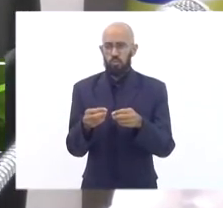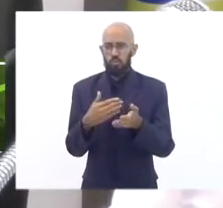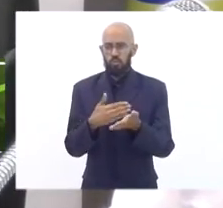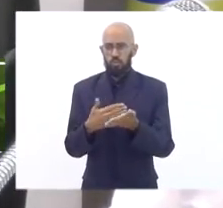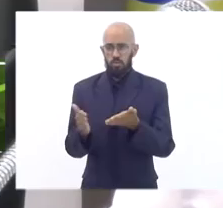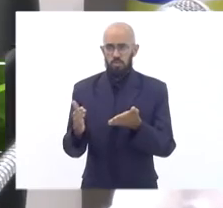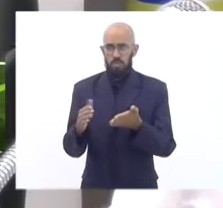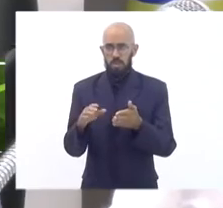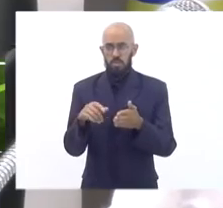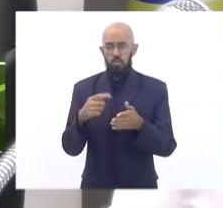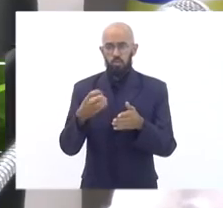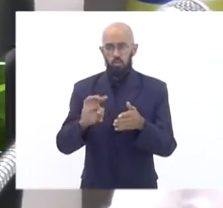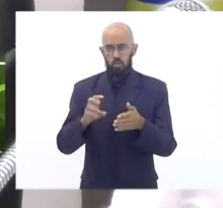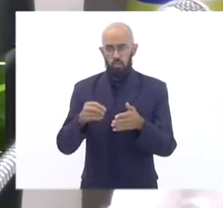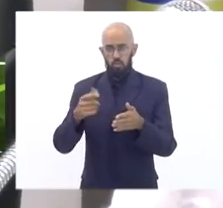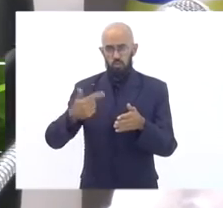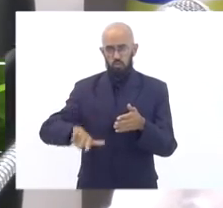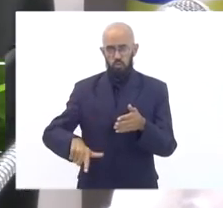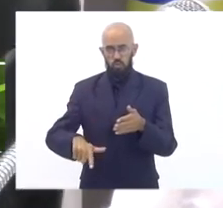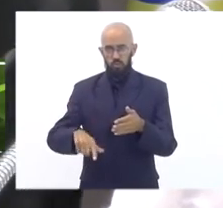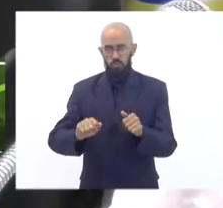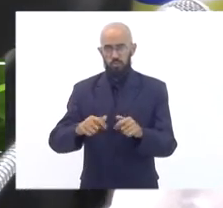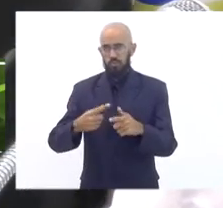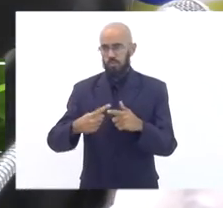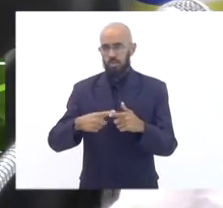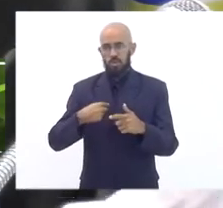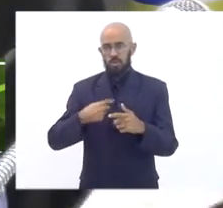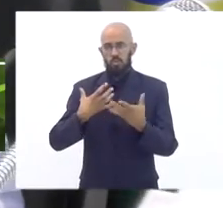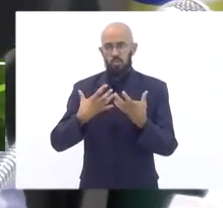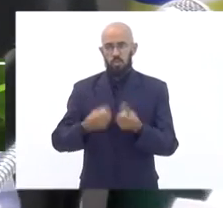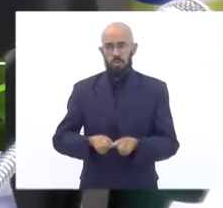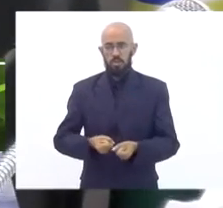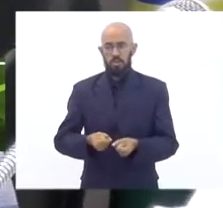começar do zero, porque eu não admito de forma alguma